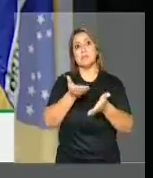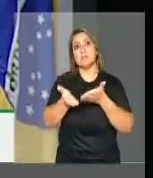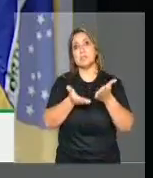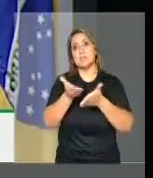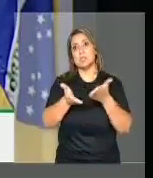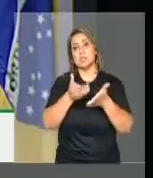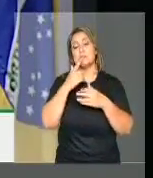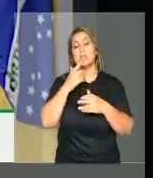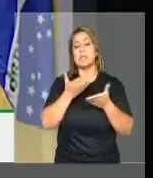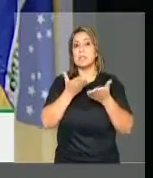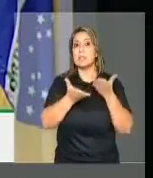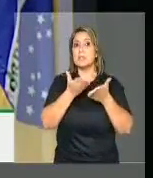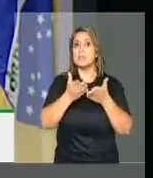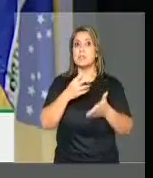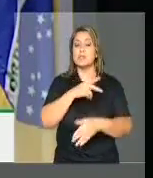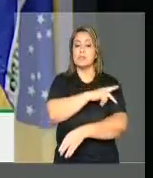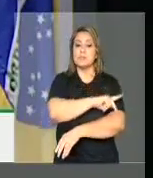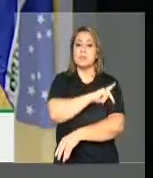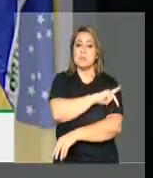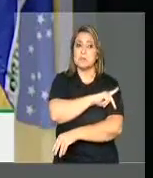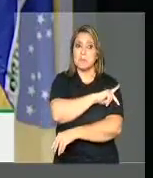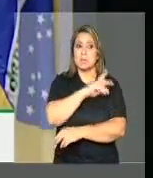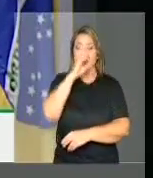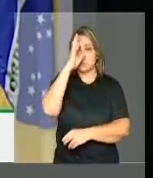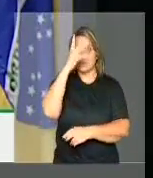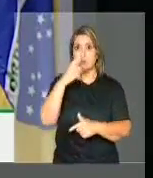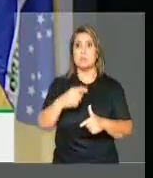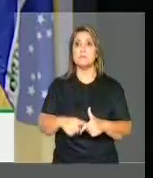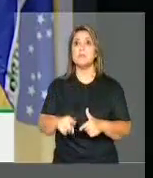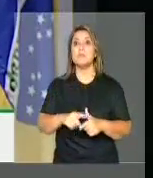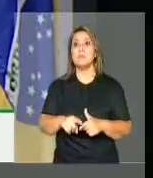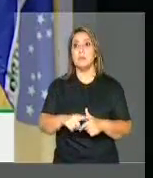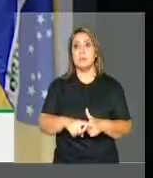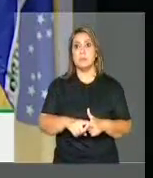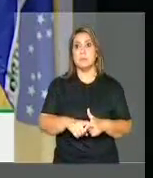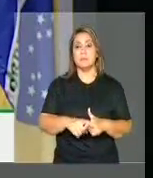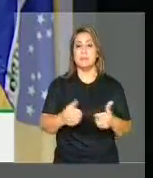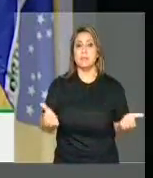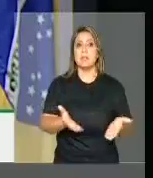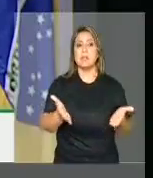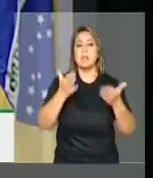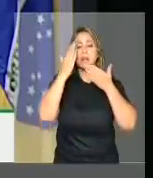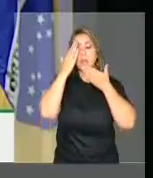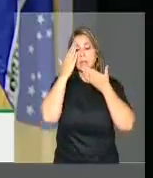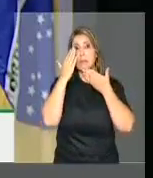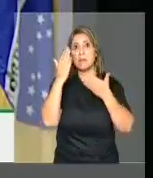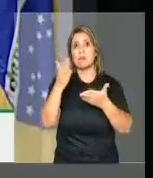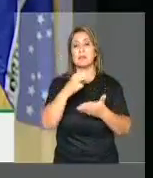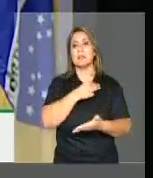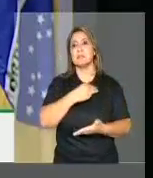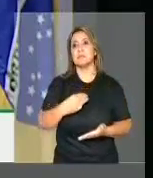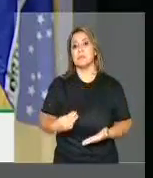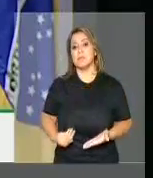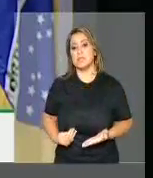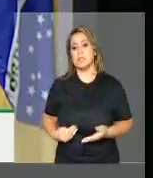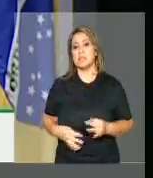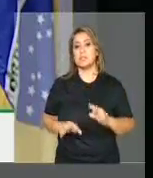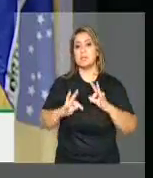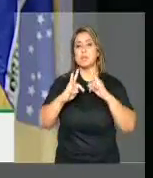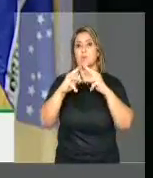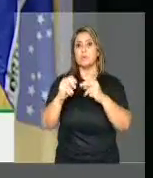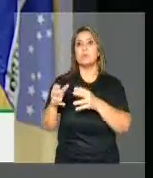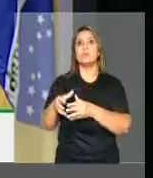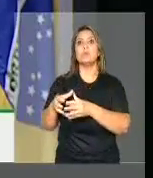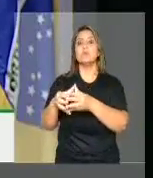para com o Piauí e resolver essa solução. Dito isto, eu quero agradecer ao ministro. Foi uma reunião com toda a